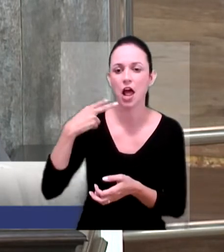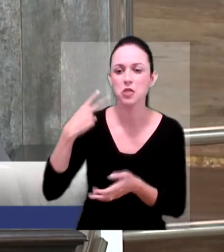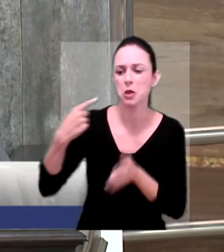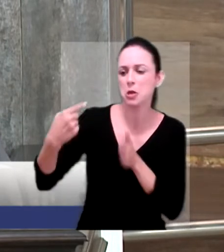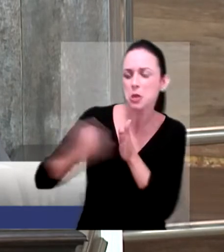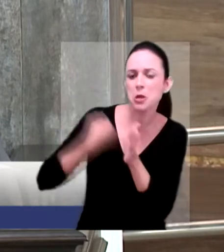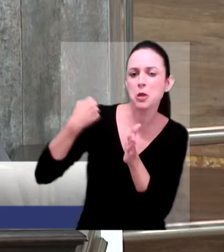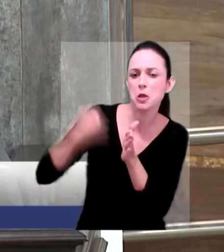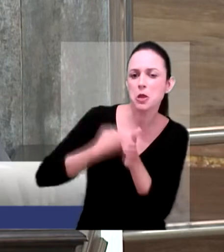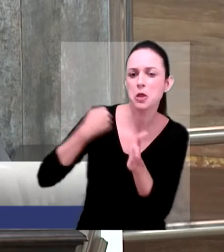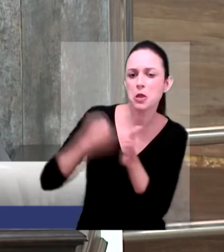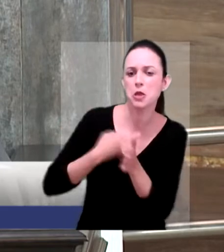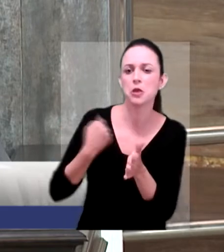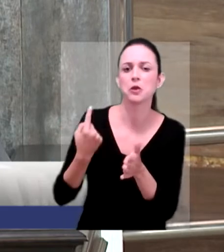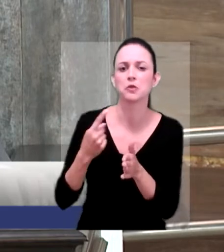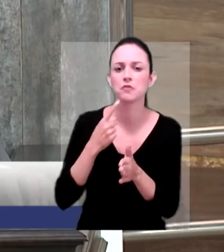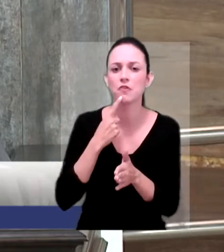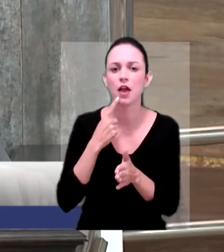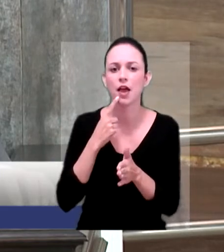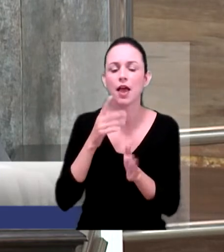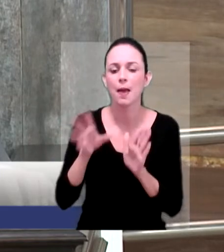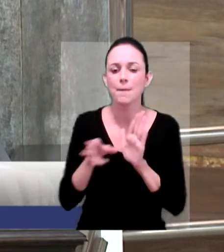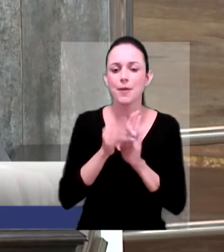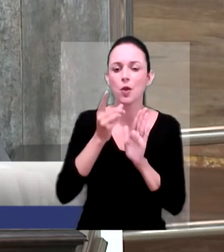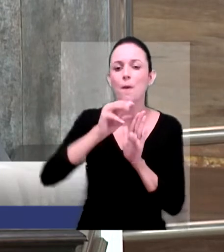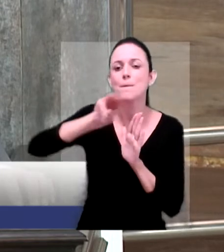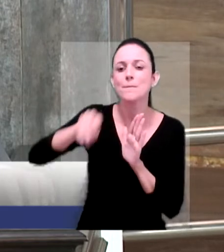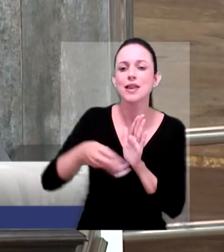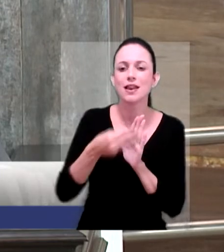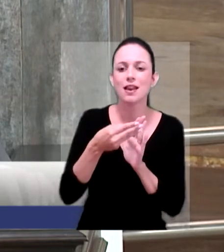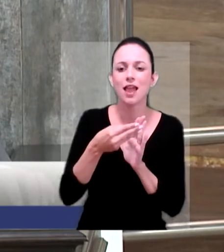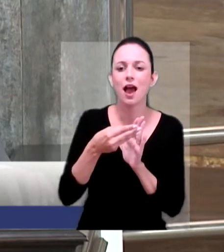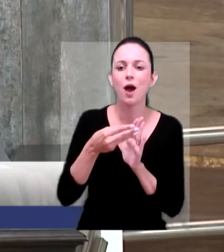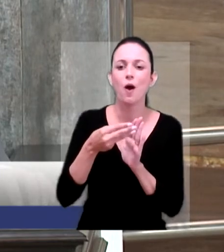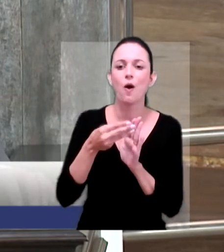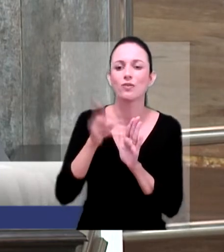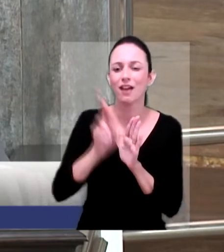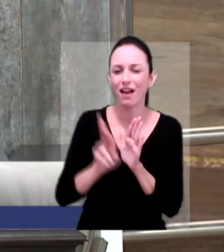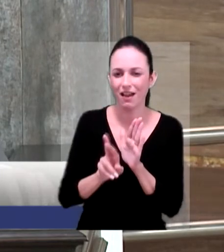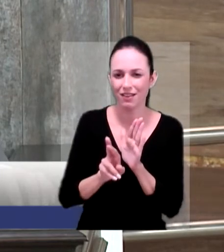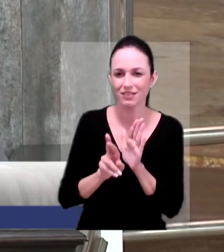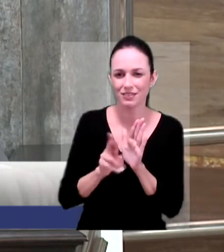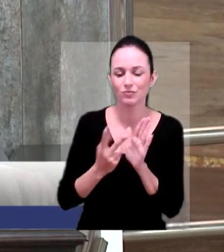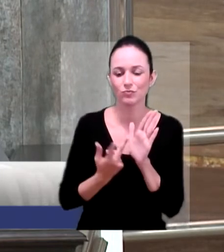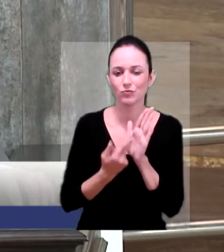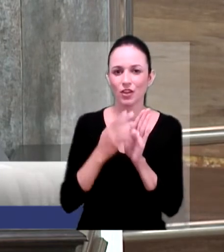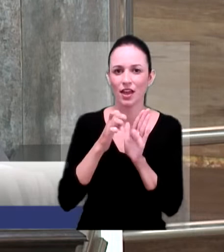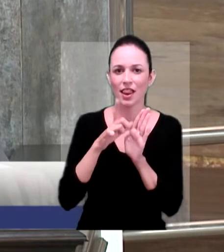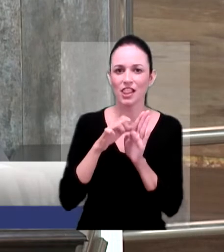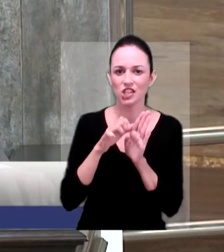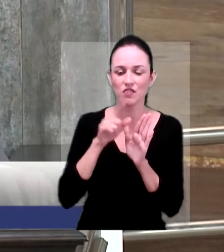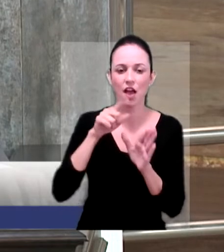de R$1 milhão para uma cirurgia eletiva, e o vereador vota contra. Isso é votar contra o povo.